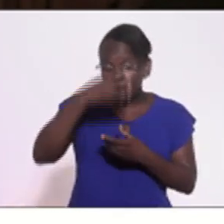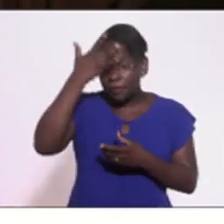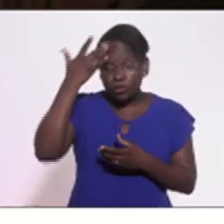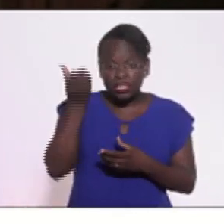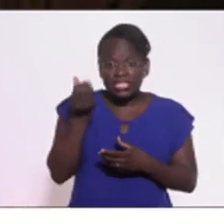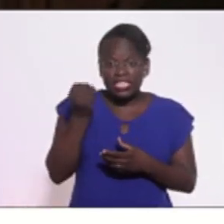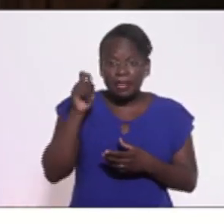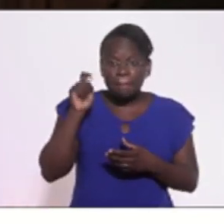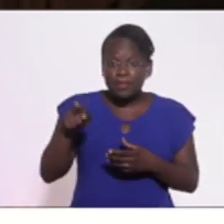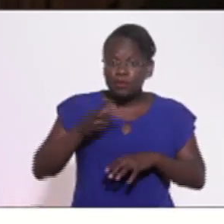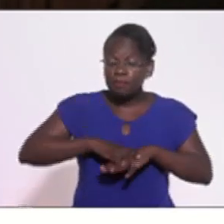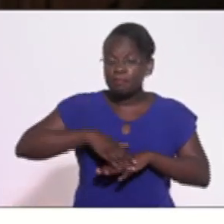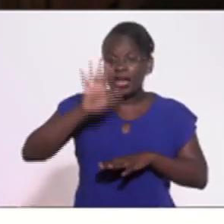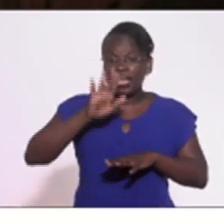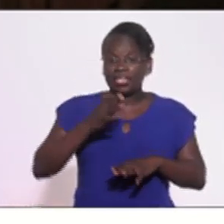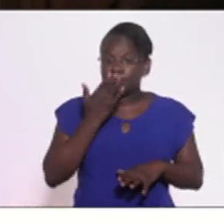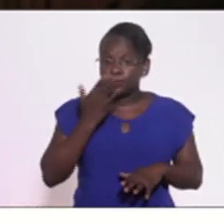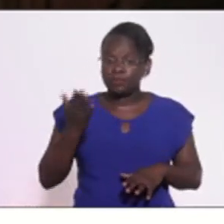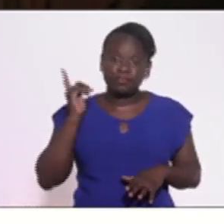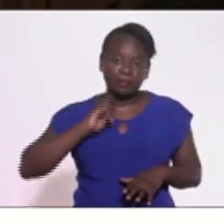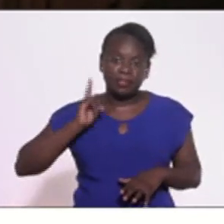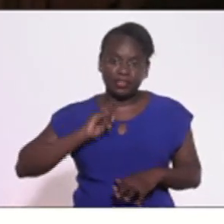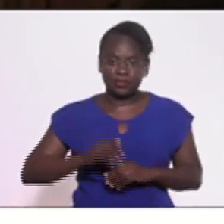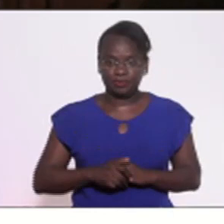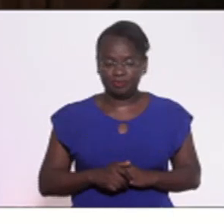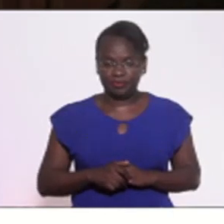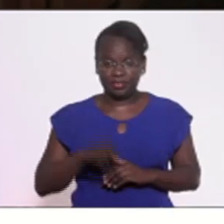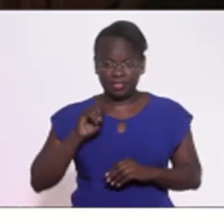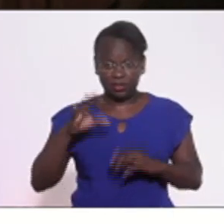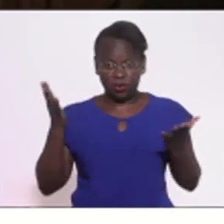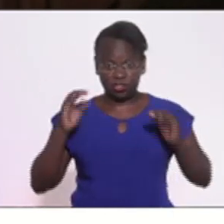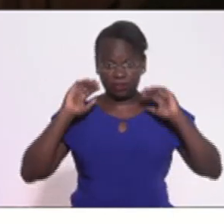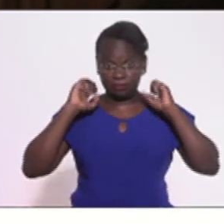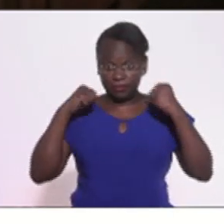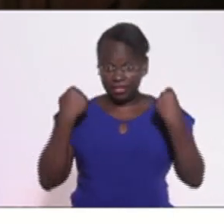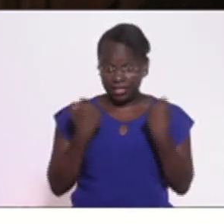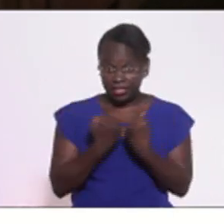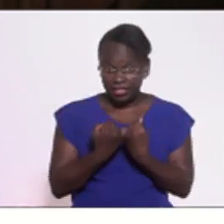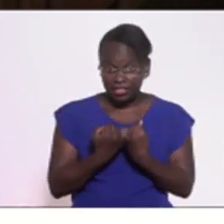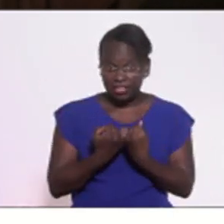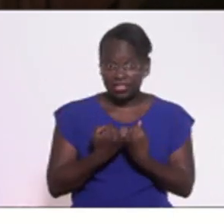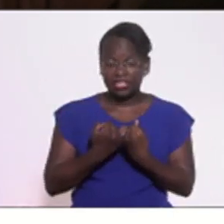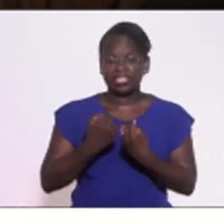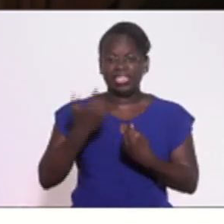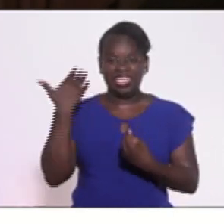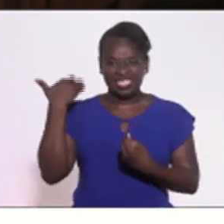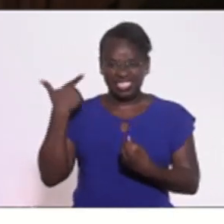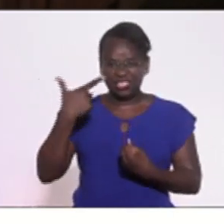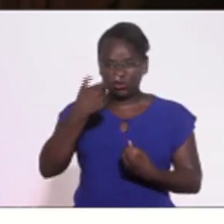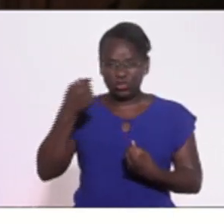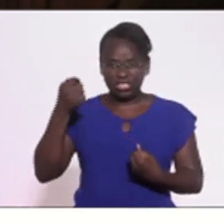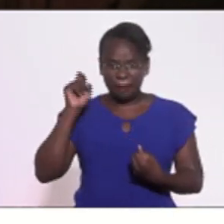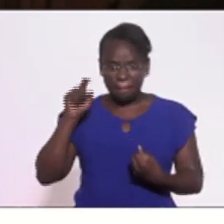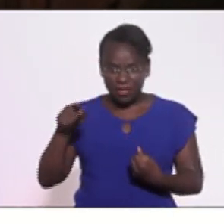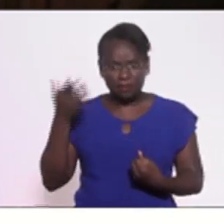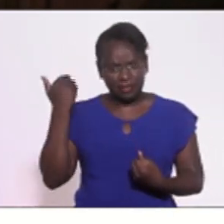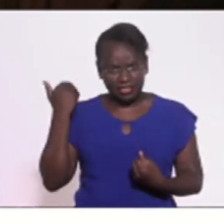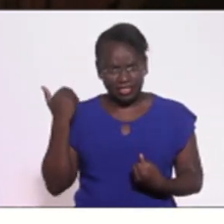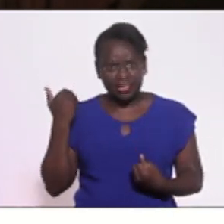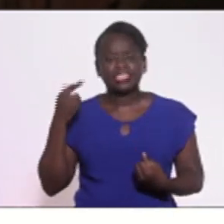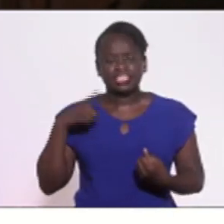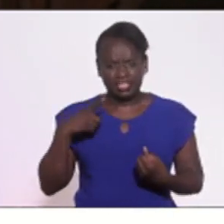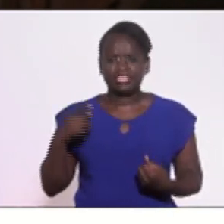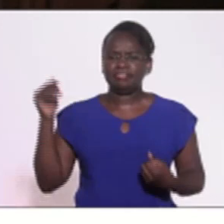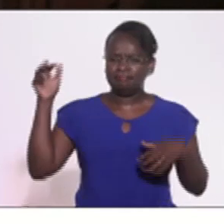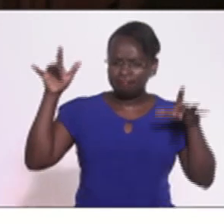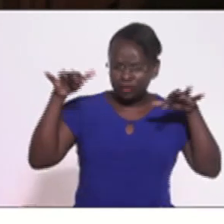60 mil rubro-negros. Se o Maracanã hoje fosse o Maracanã dos 200 mil, lá